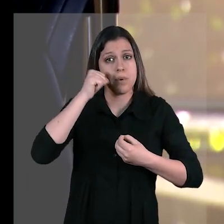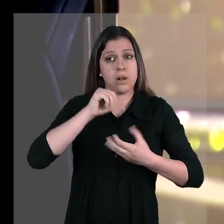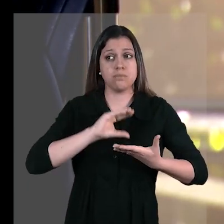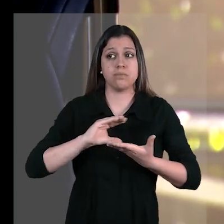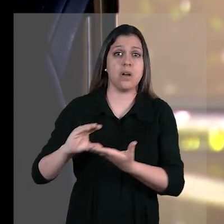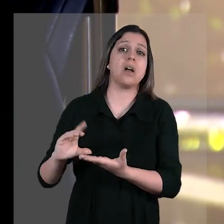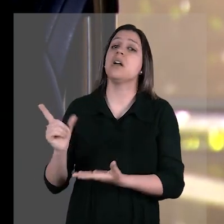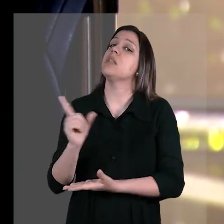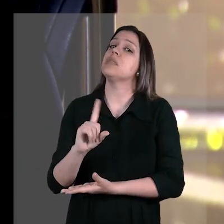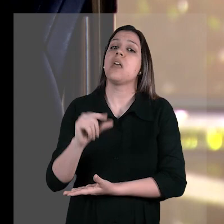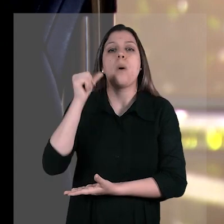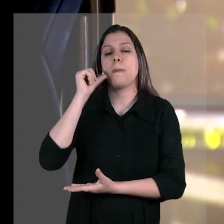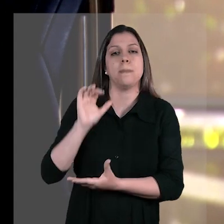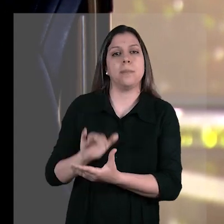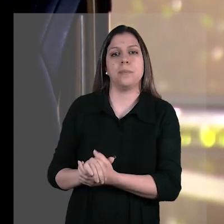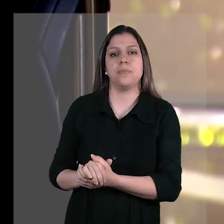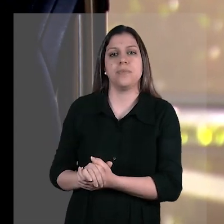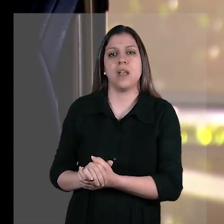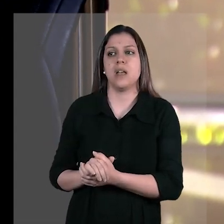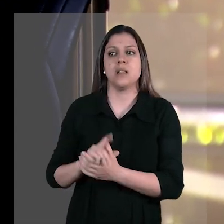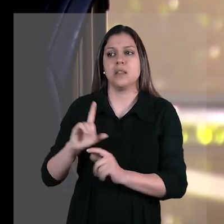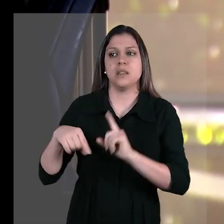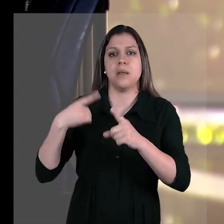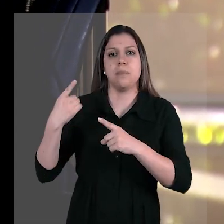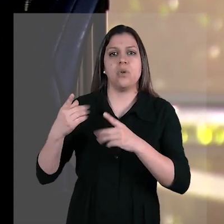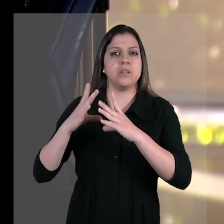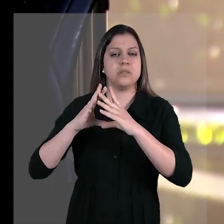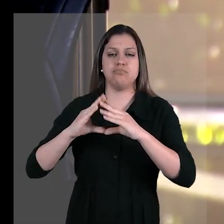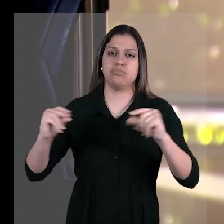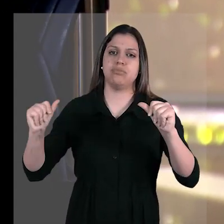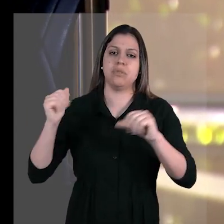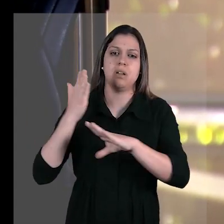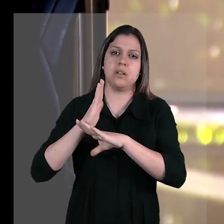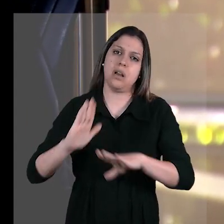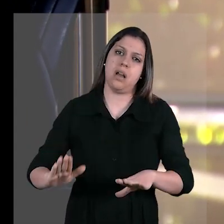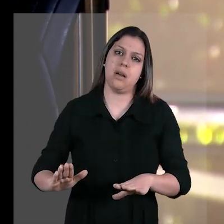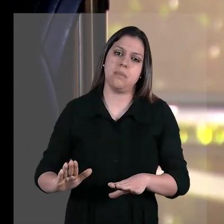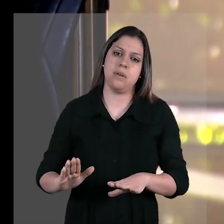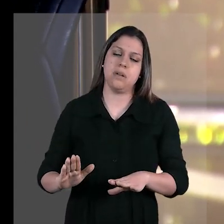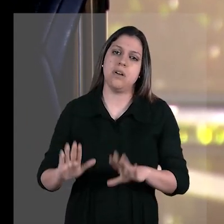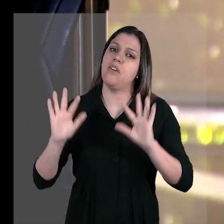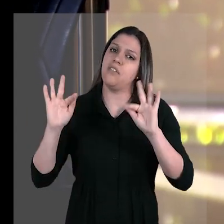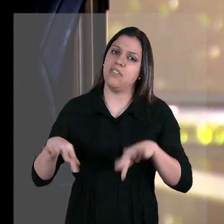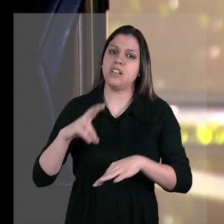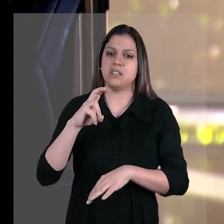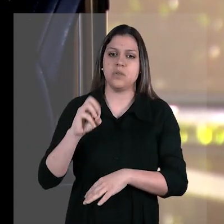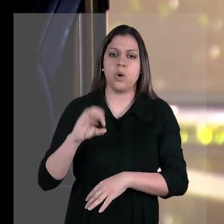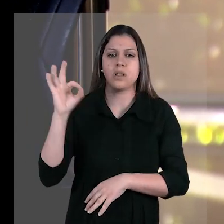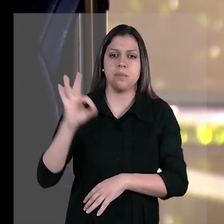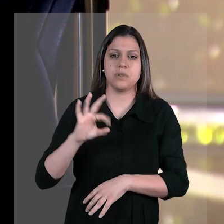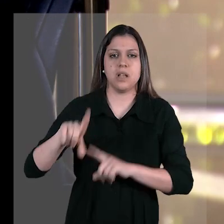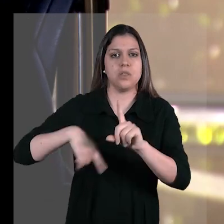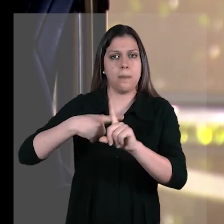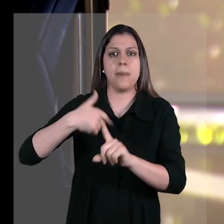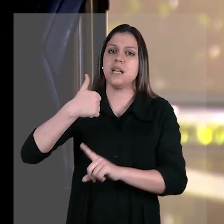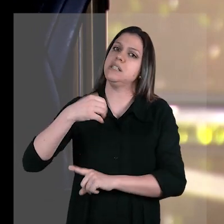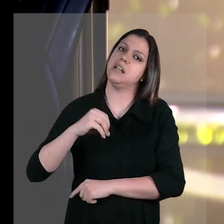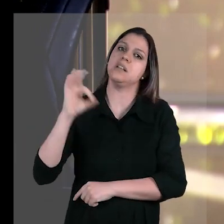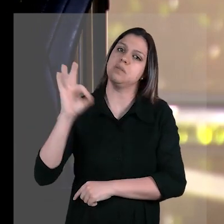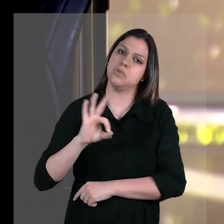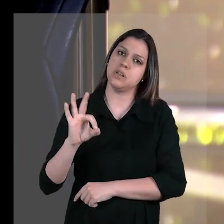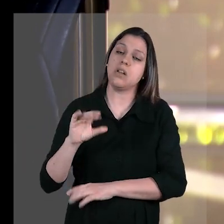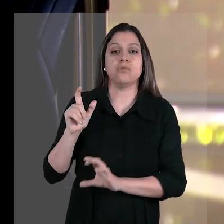mais para a esposa, ele automaticamente se extingue. Então, vai terminar nos 50% mais 10%